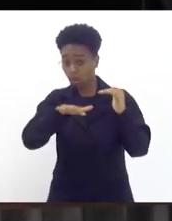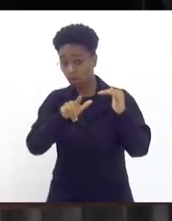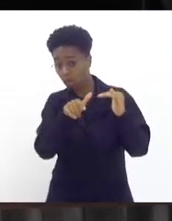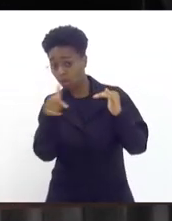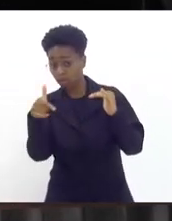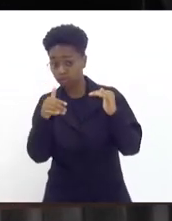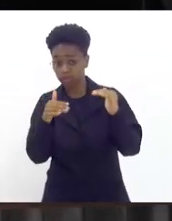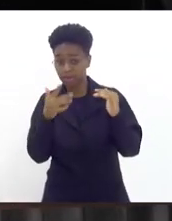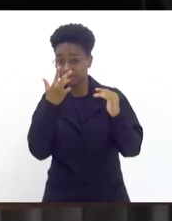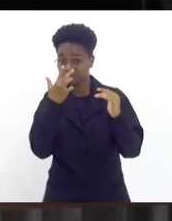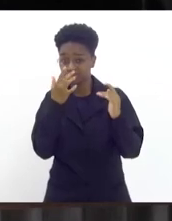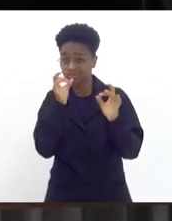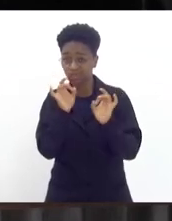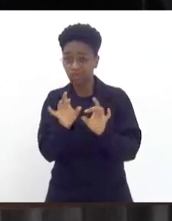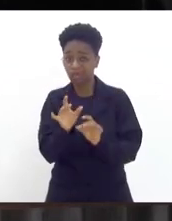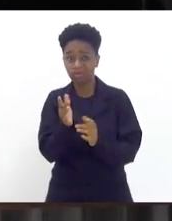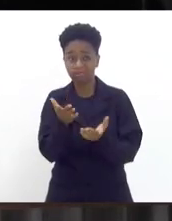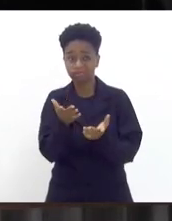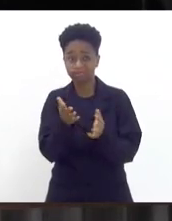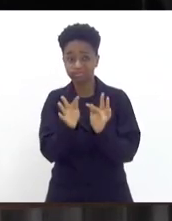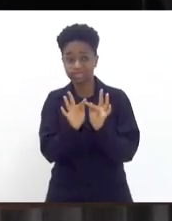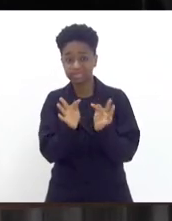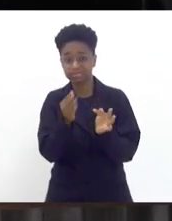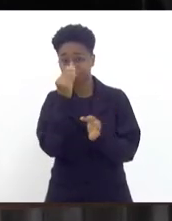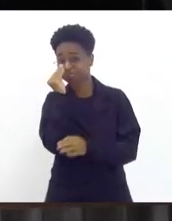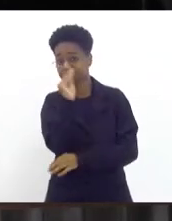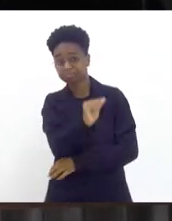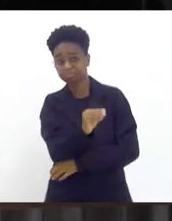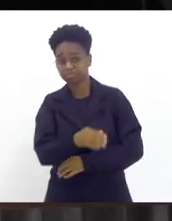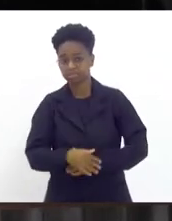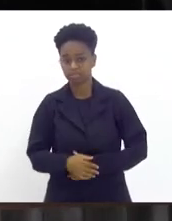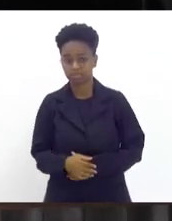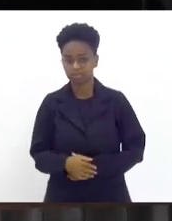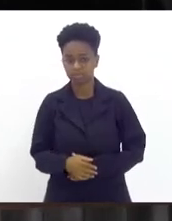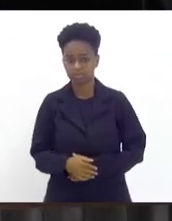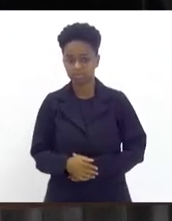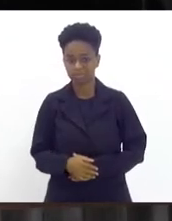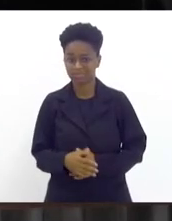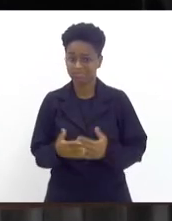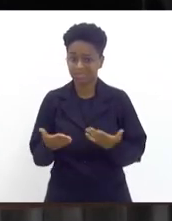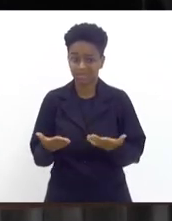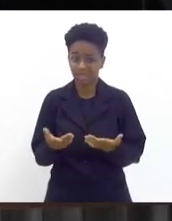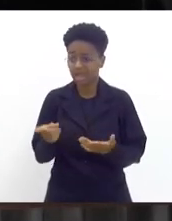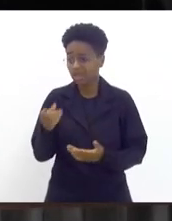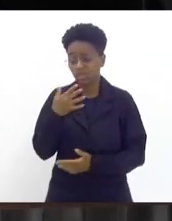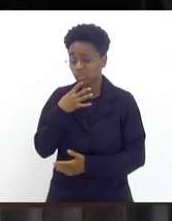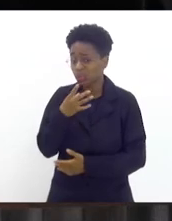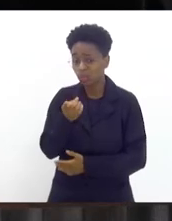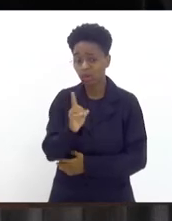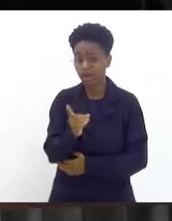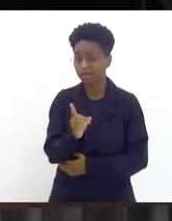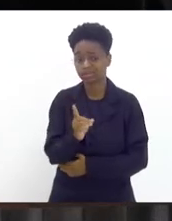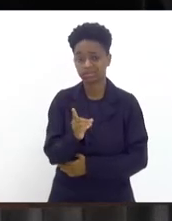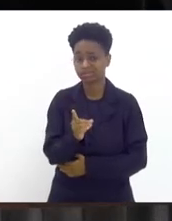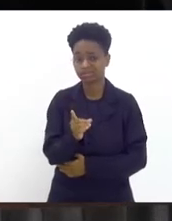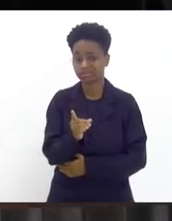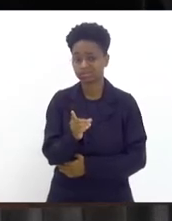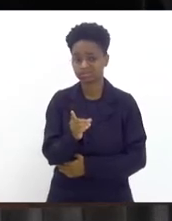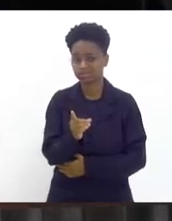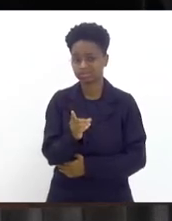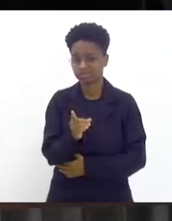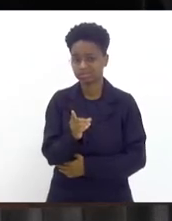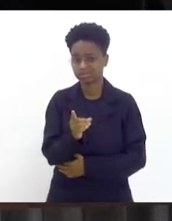Ele simplesmente ignora ou seja ele desconhece Deputado Sérgio